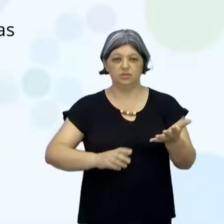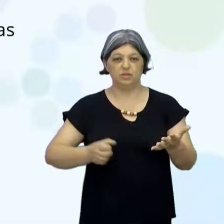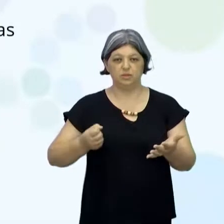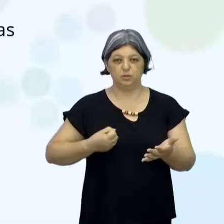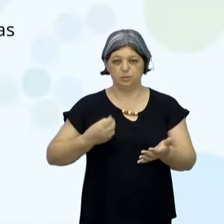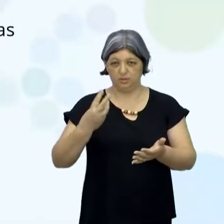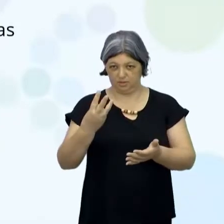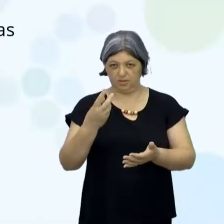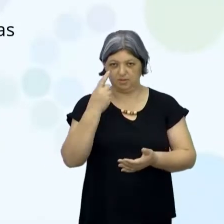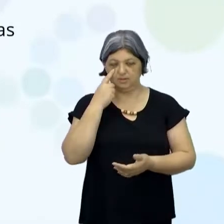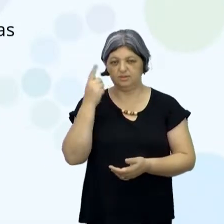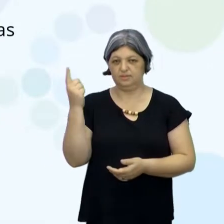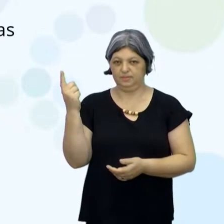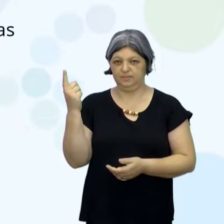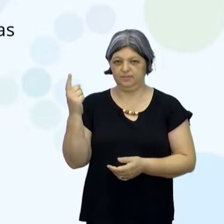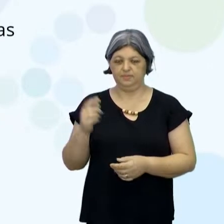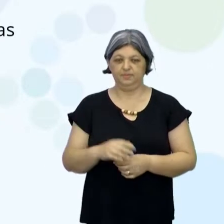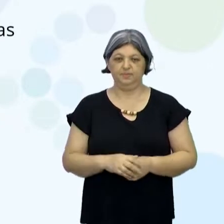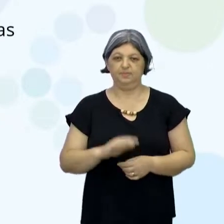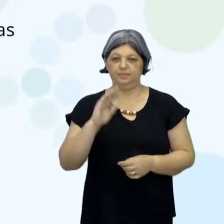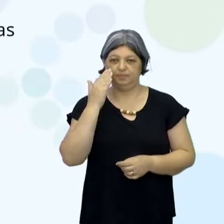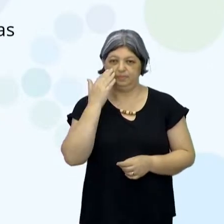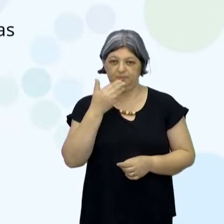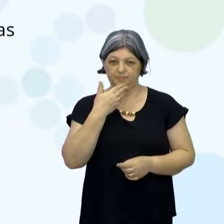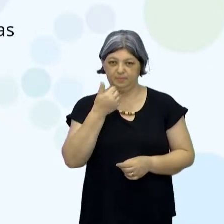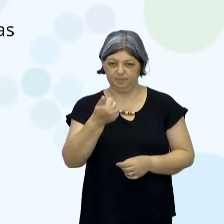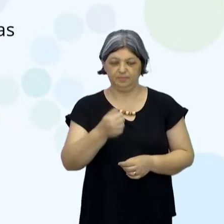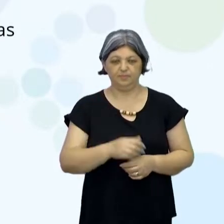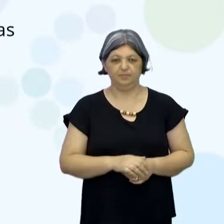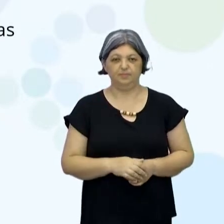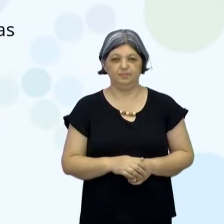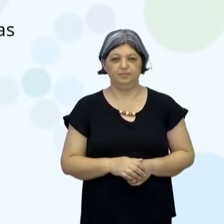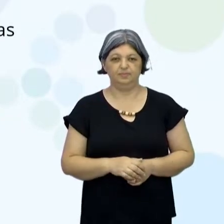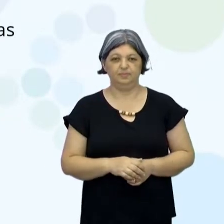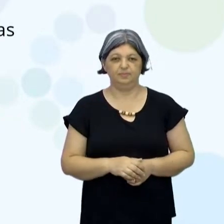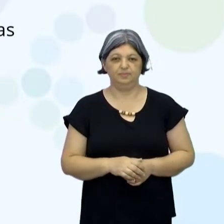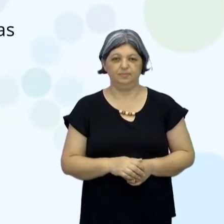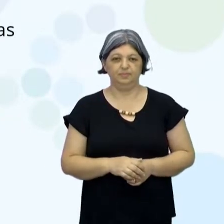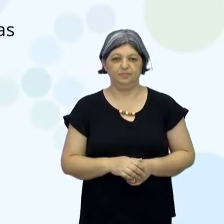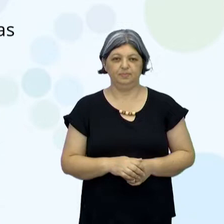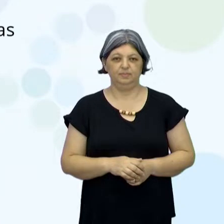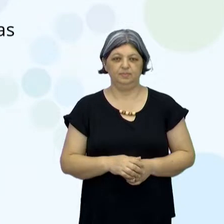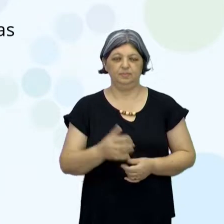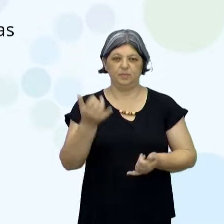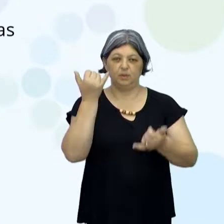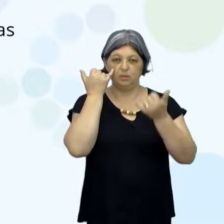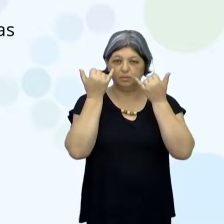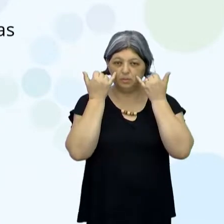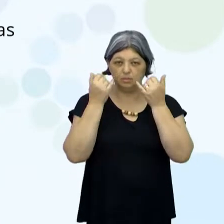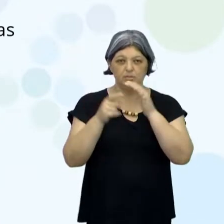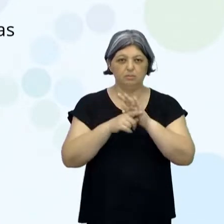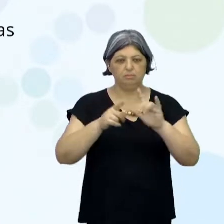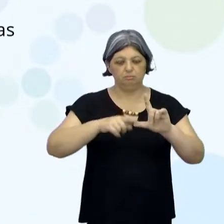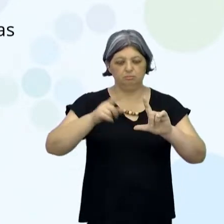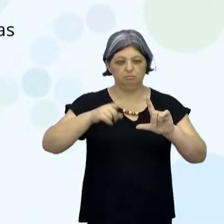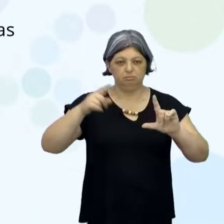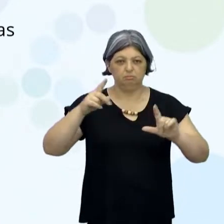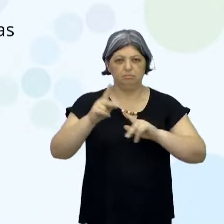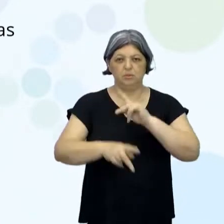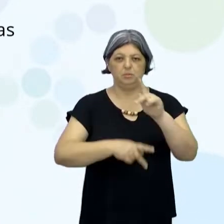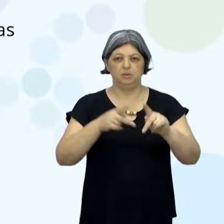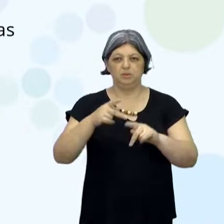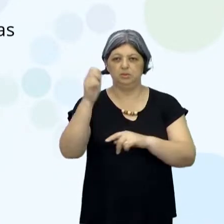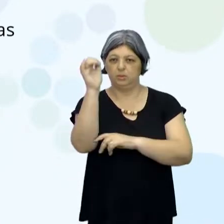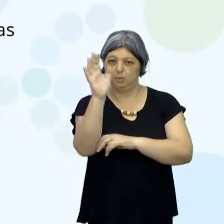na tela para a gente entender melhor. Então, a gente está vendo dados populacionais aí do Brasil, é a